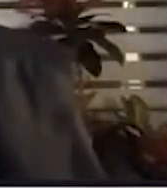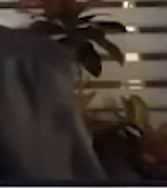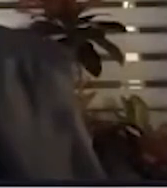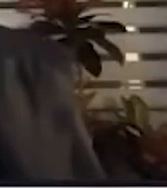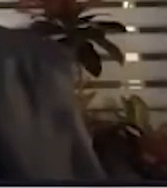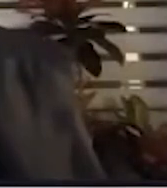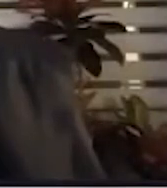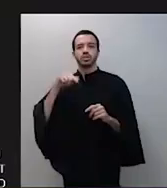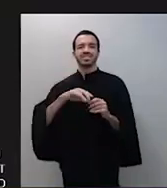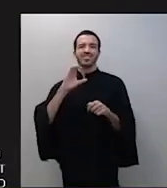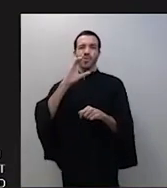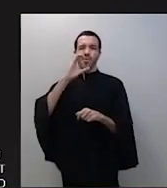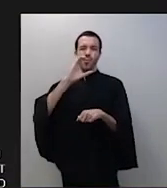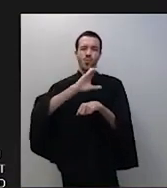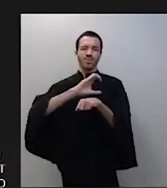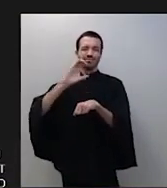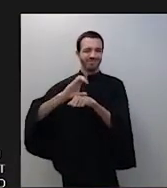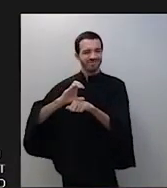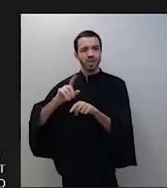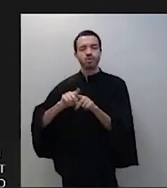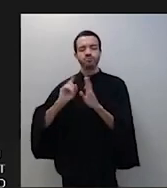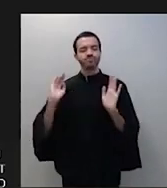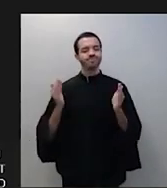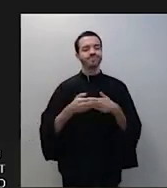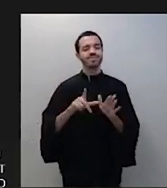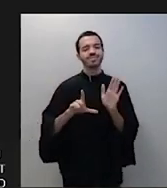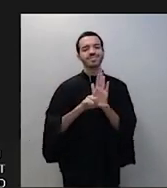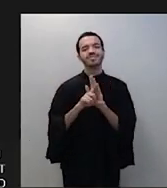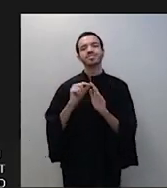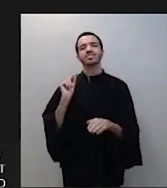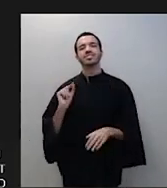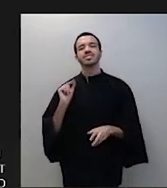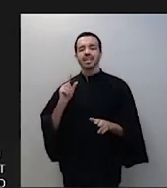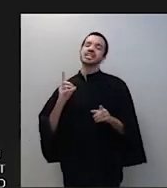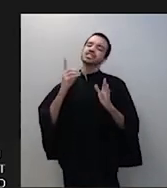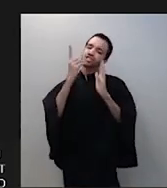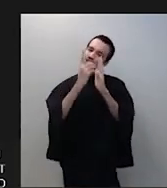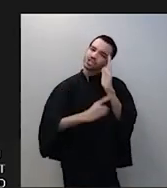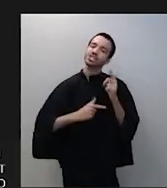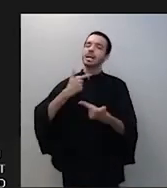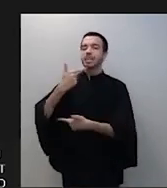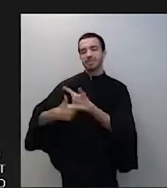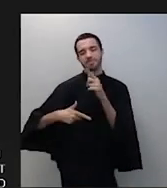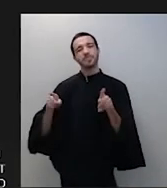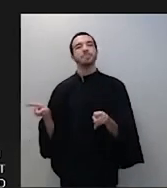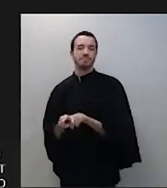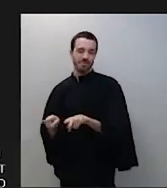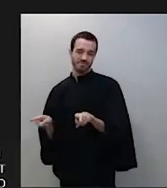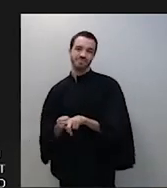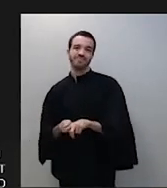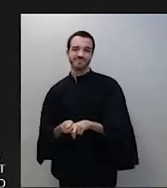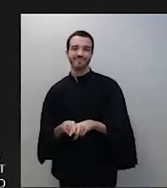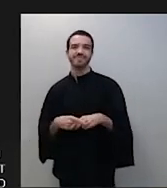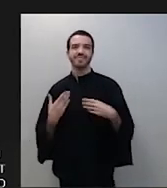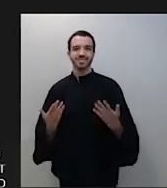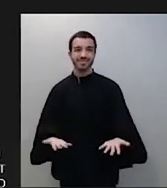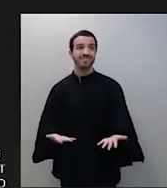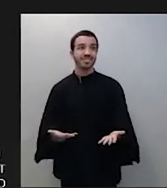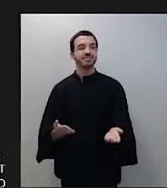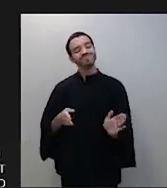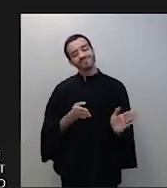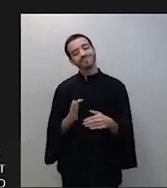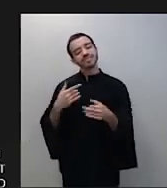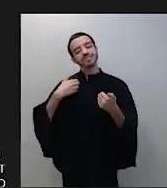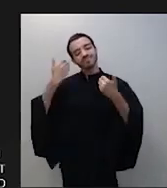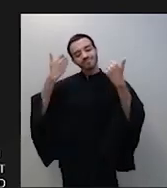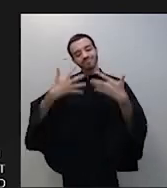e da dona do caminhão pelo pagamento da pensão a vítima em solidariedade com a empregadora já condenada